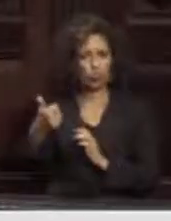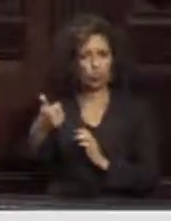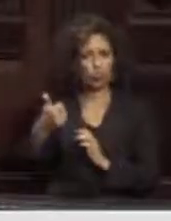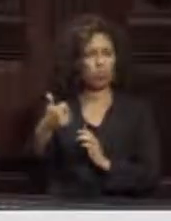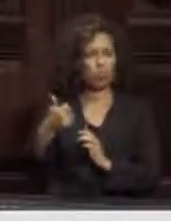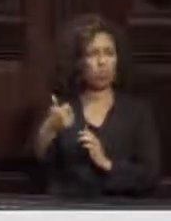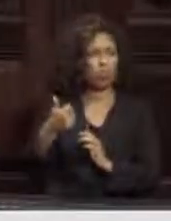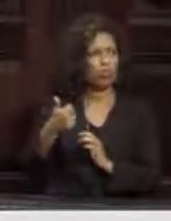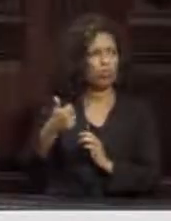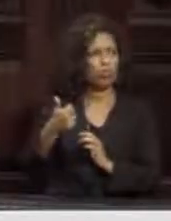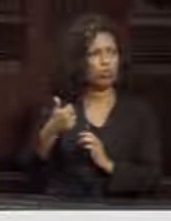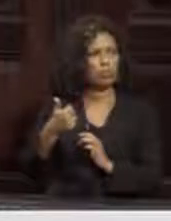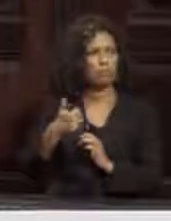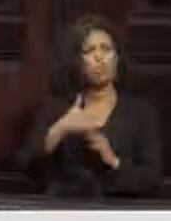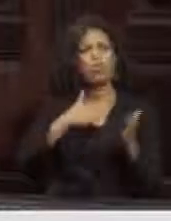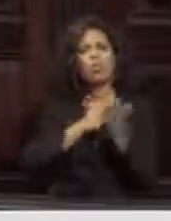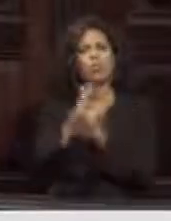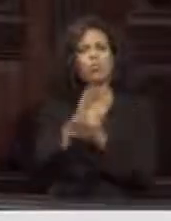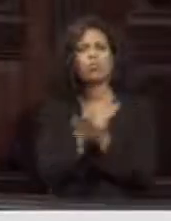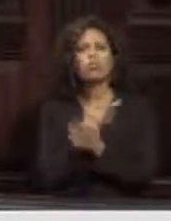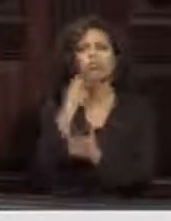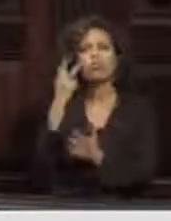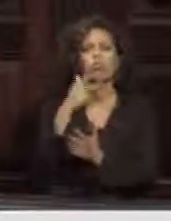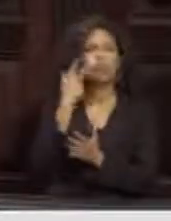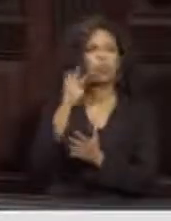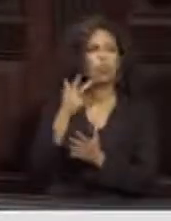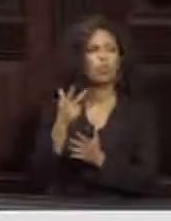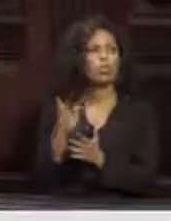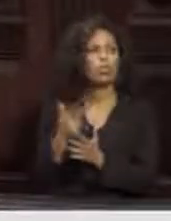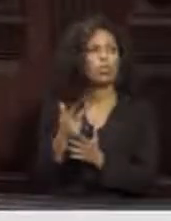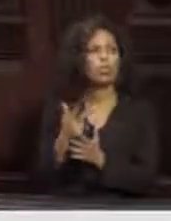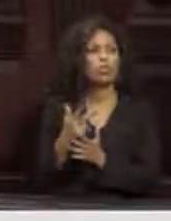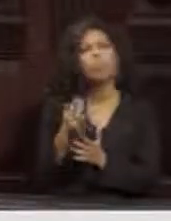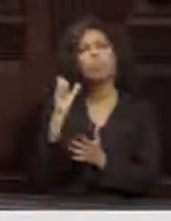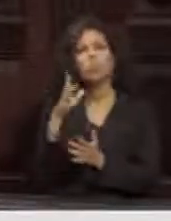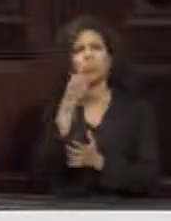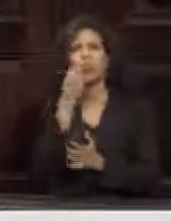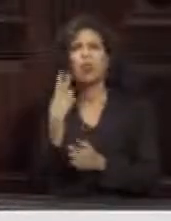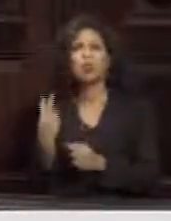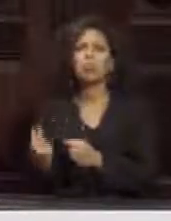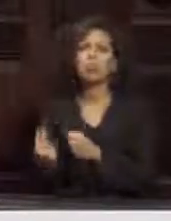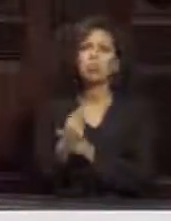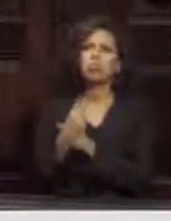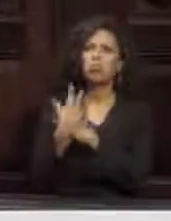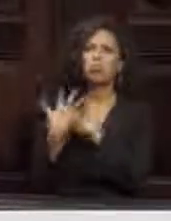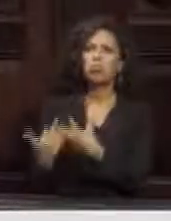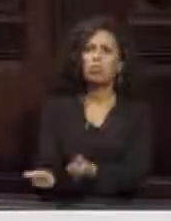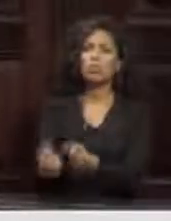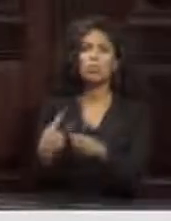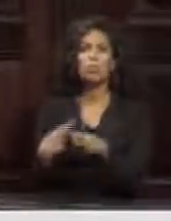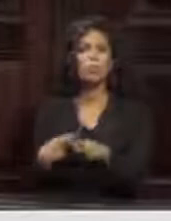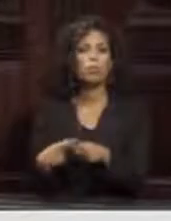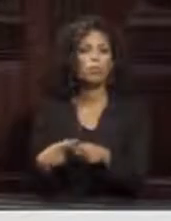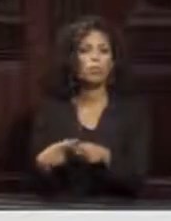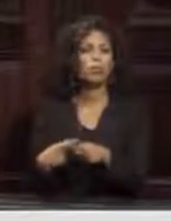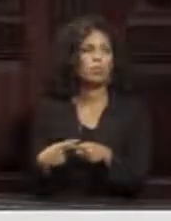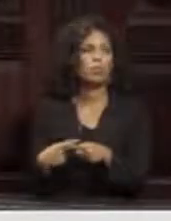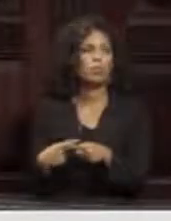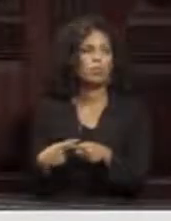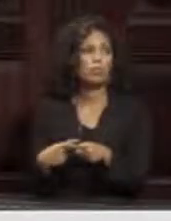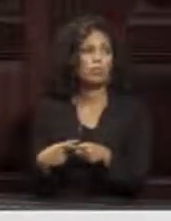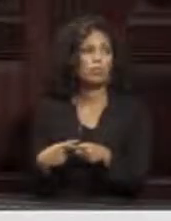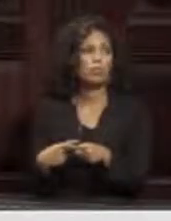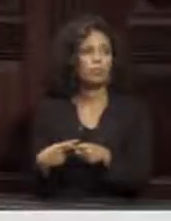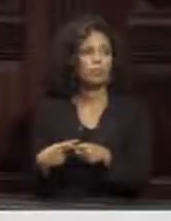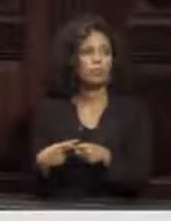não, talvez seja importante autorizar o empréstimo, porque estão